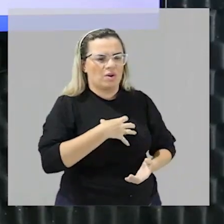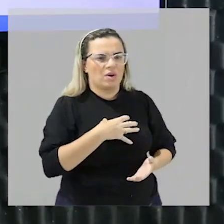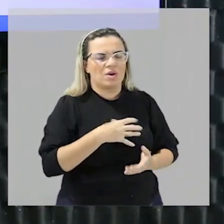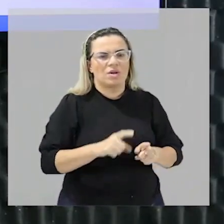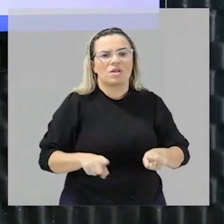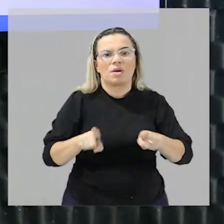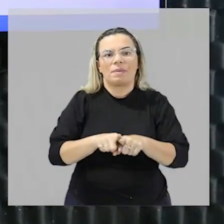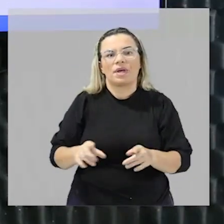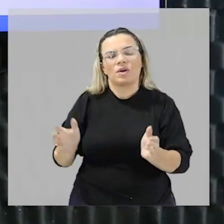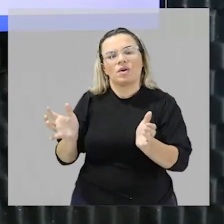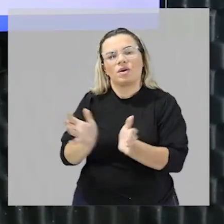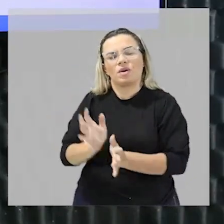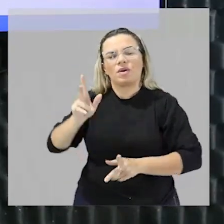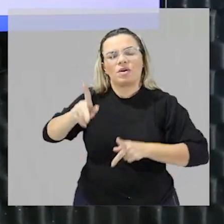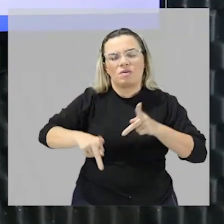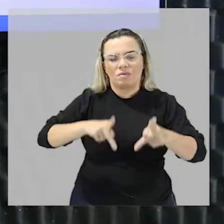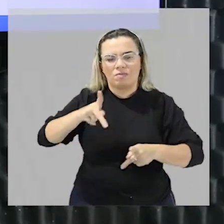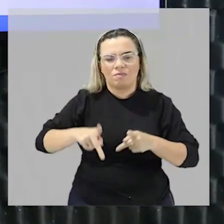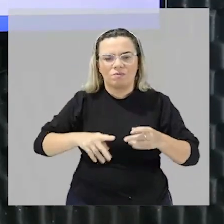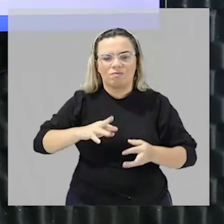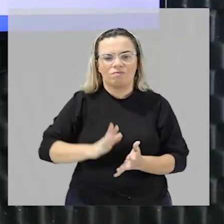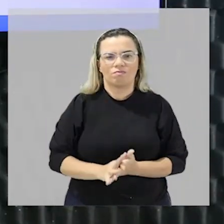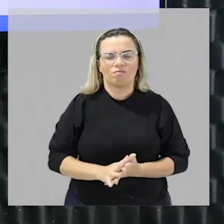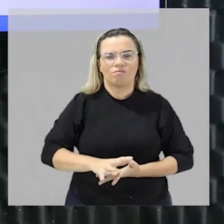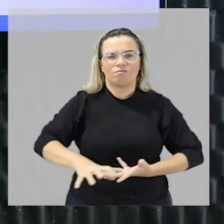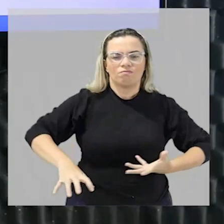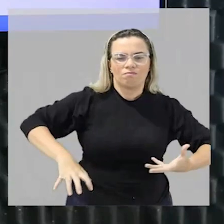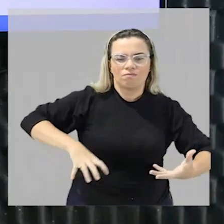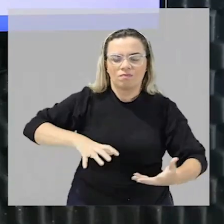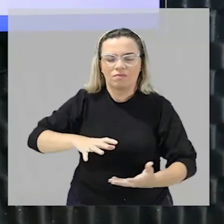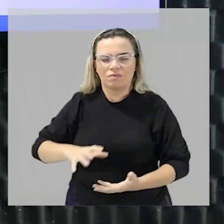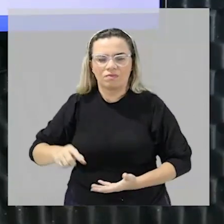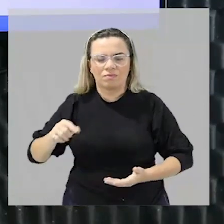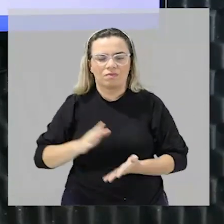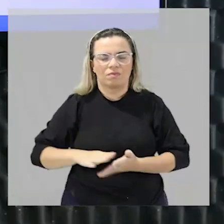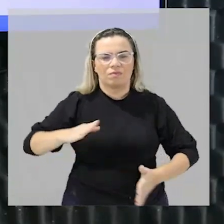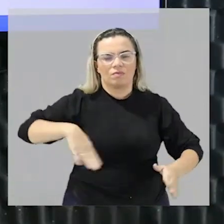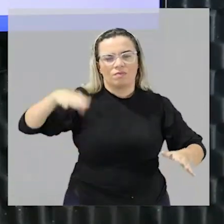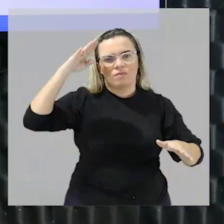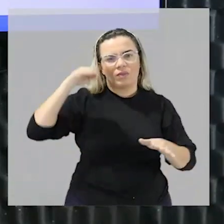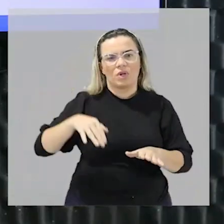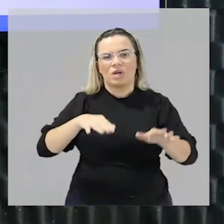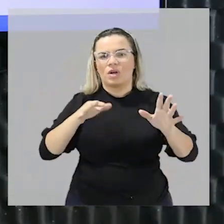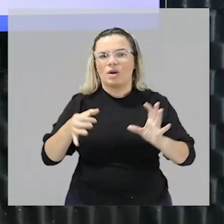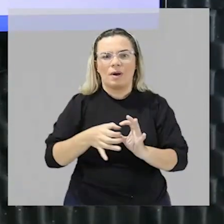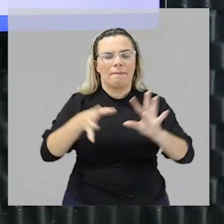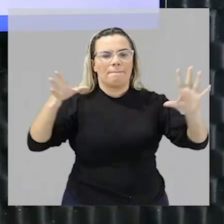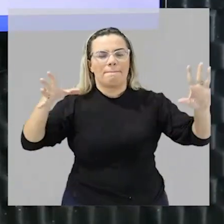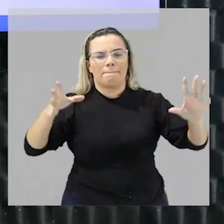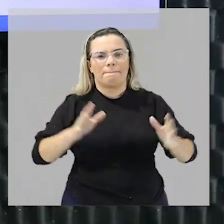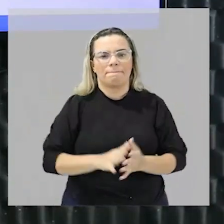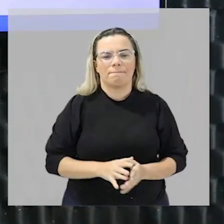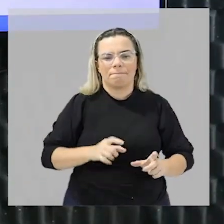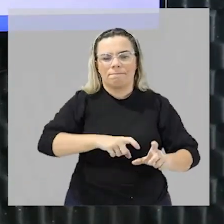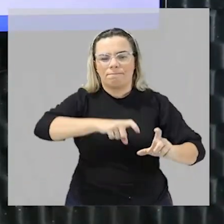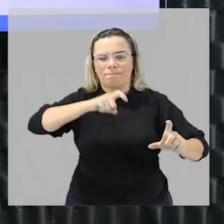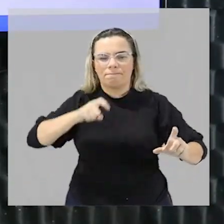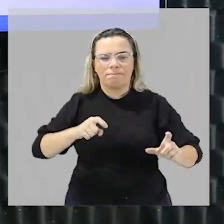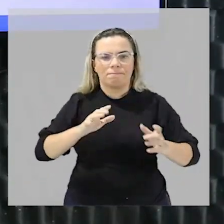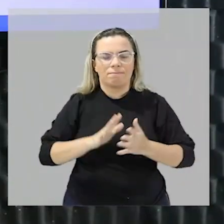setores populares irão se envolver nos chamados exércitos libertadores. Os